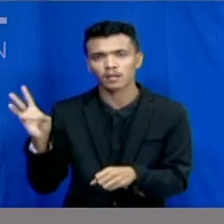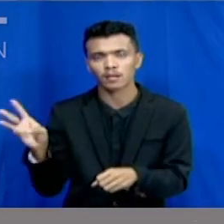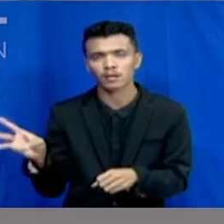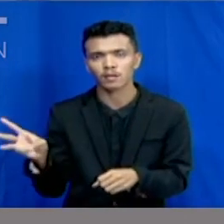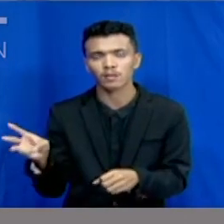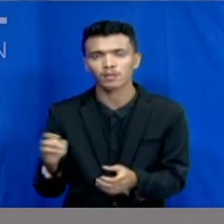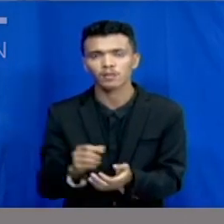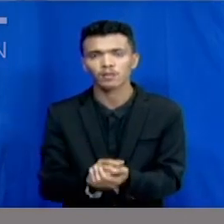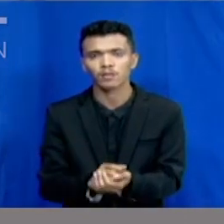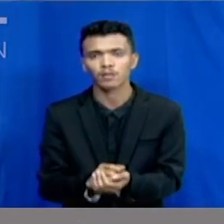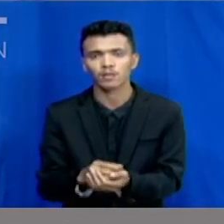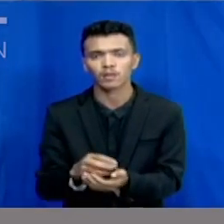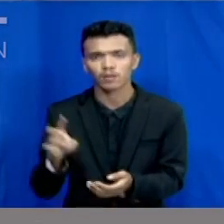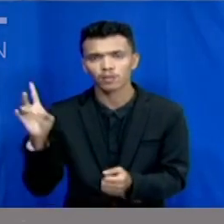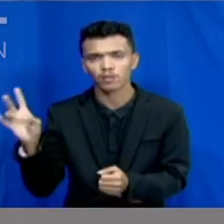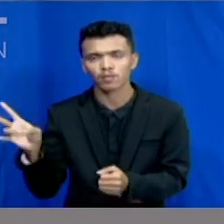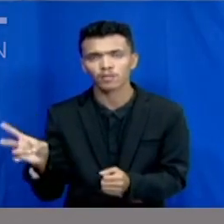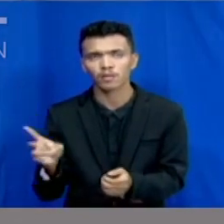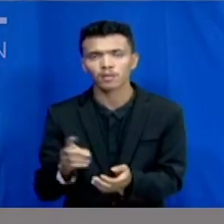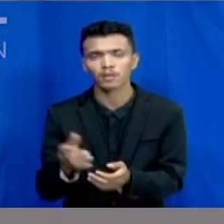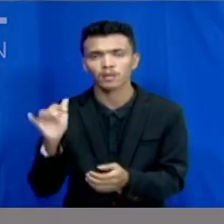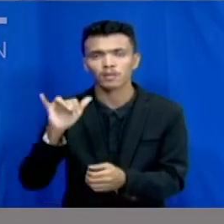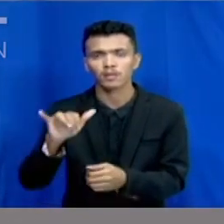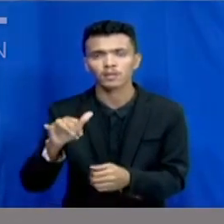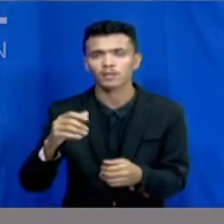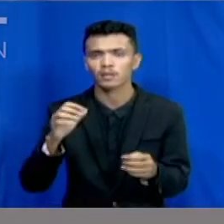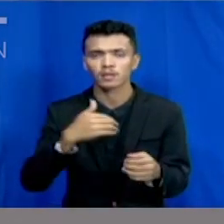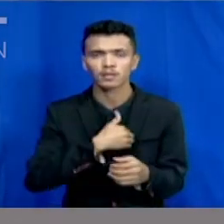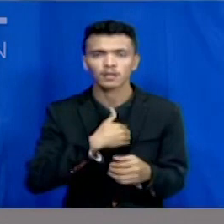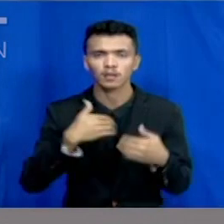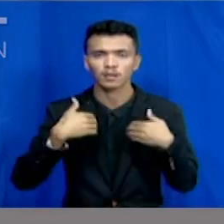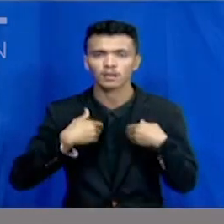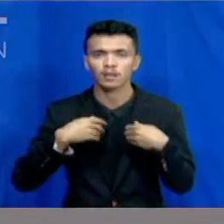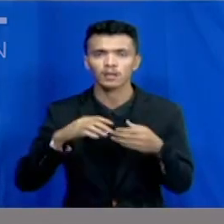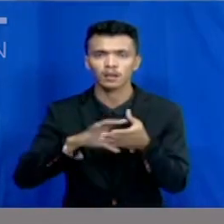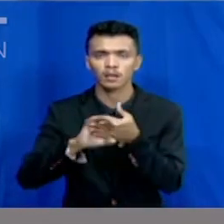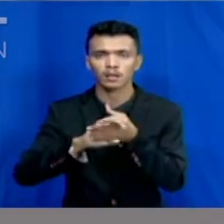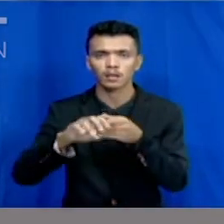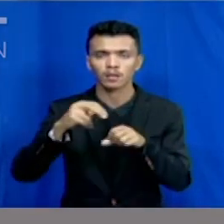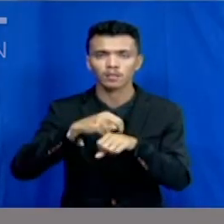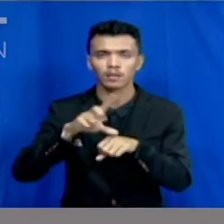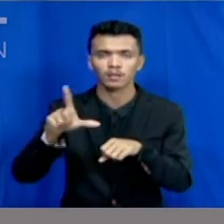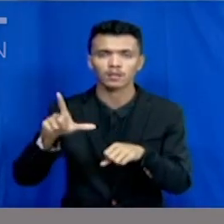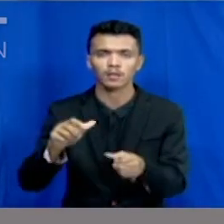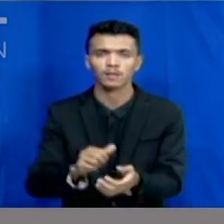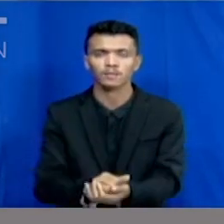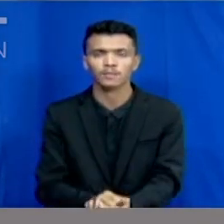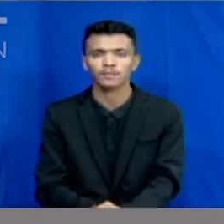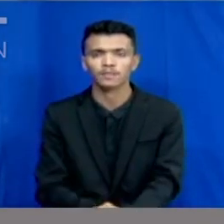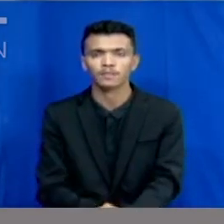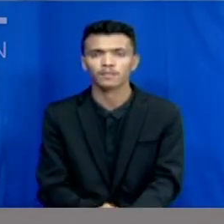lalu tuzupur daun kona. Sila di nasionalidade, neng timorense, neng